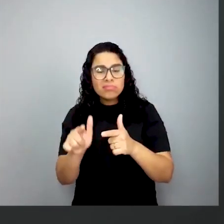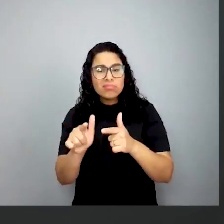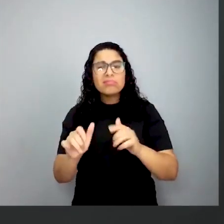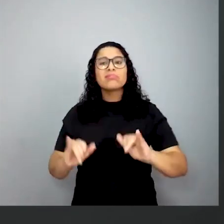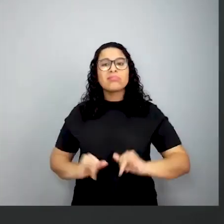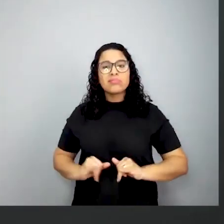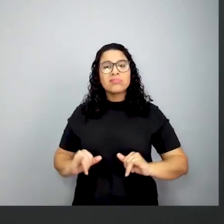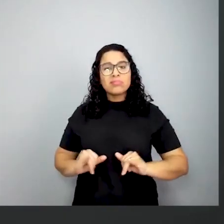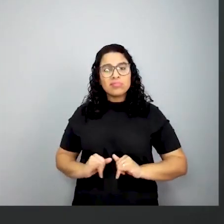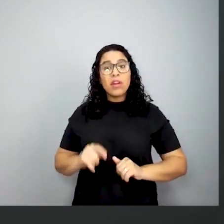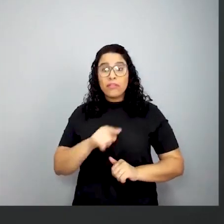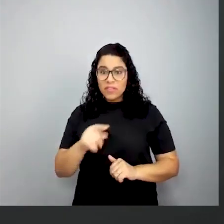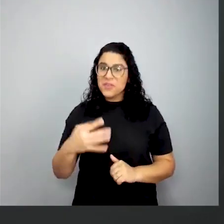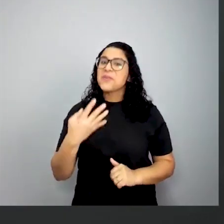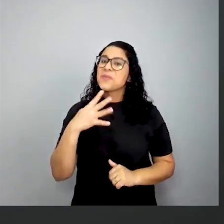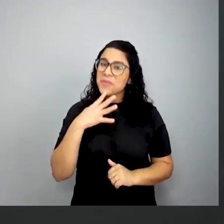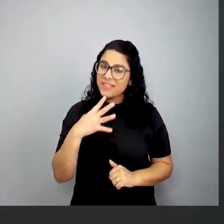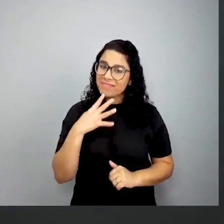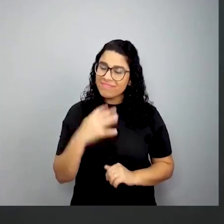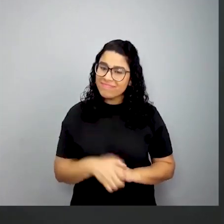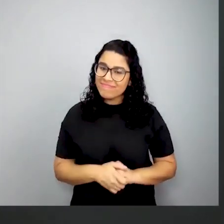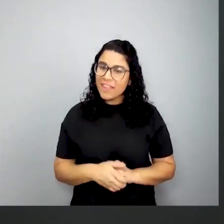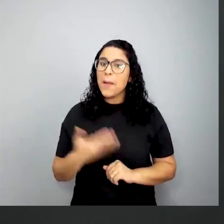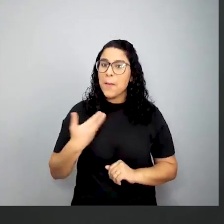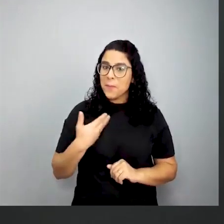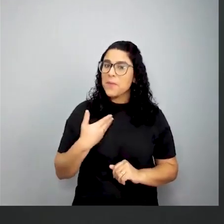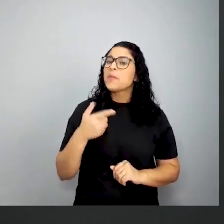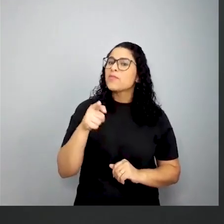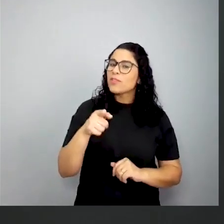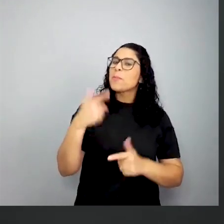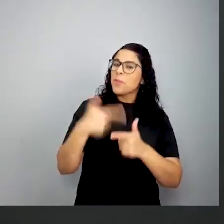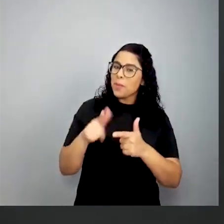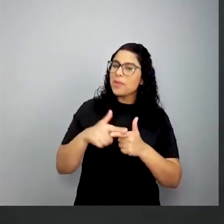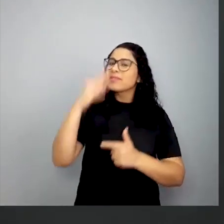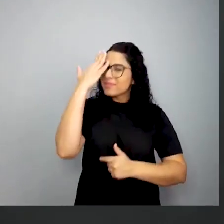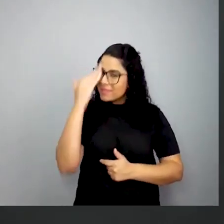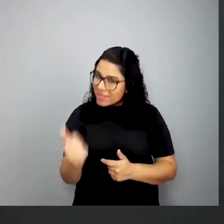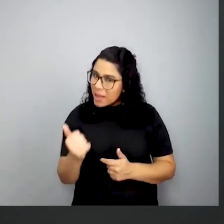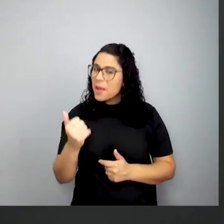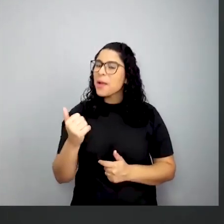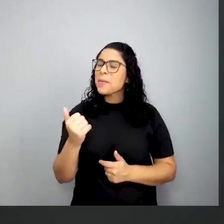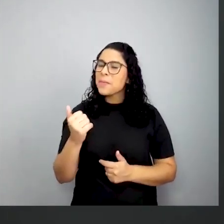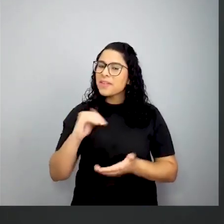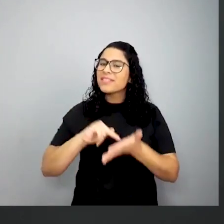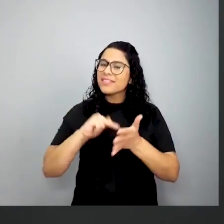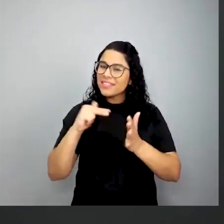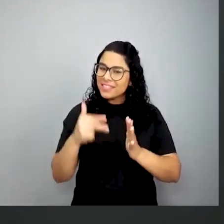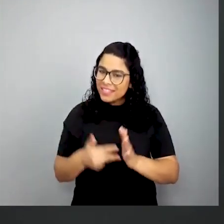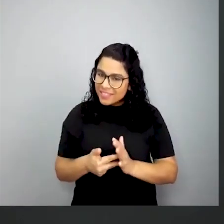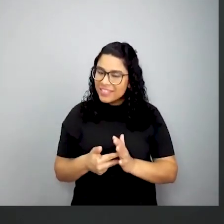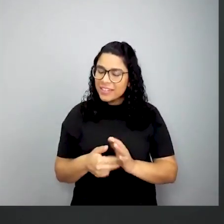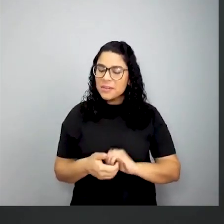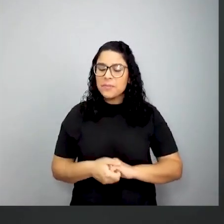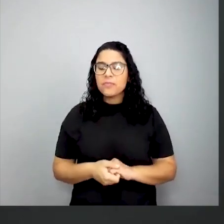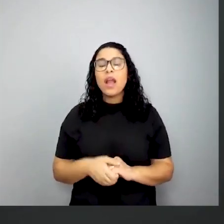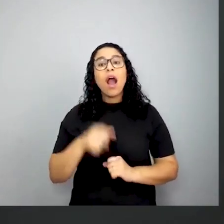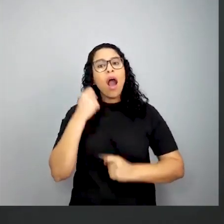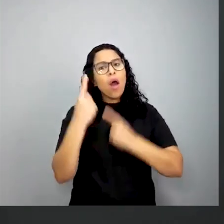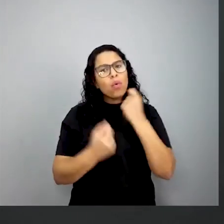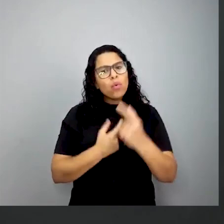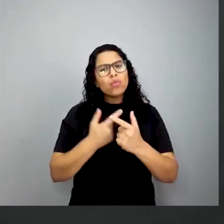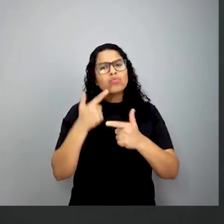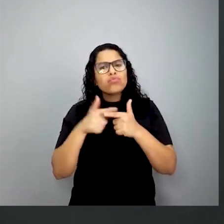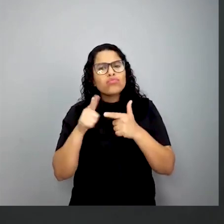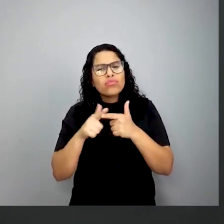míope? Você, meu amigo míope, sabe do que eu estou falando. Existem graus de miopia. Alguns a dificuldade é muito severa e outros ela vai